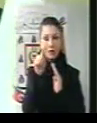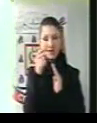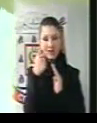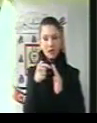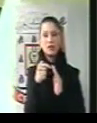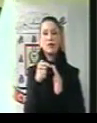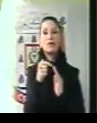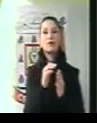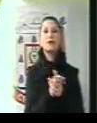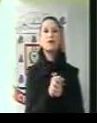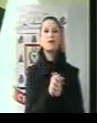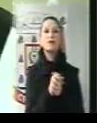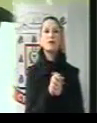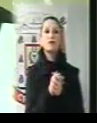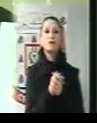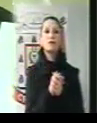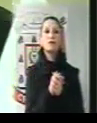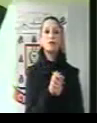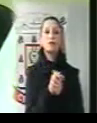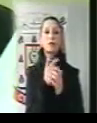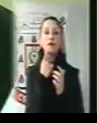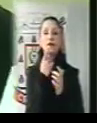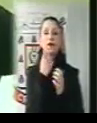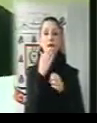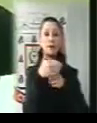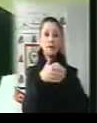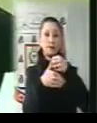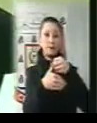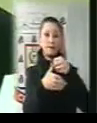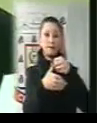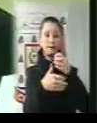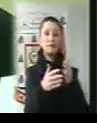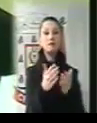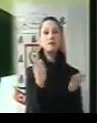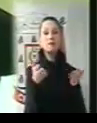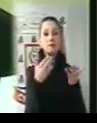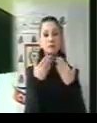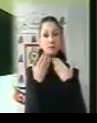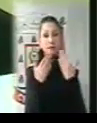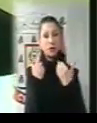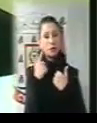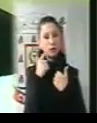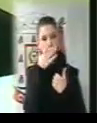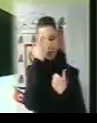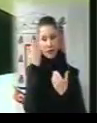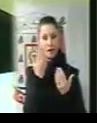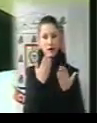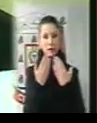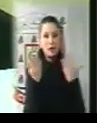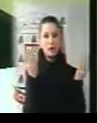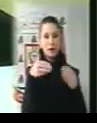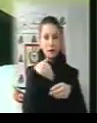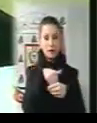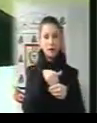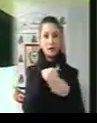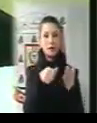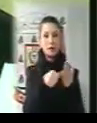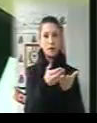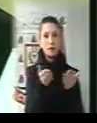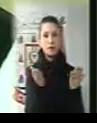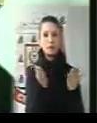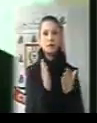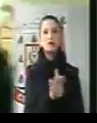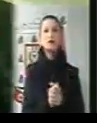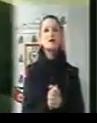é em relação ao UNESC. Em discussão, não havendo que discutir, em votação, os contrários se manifestem.